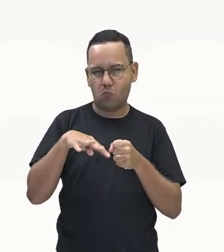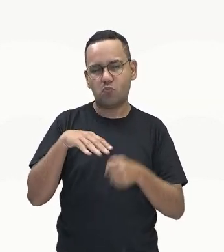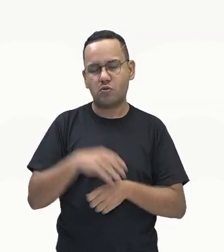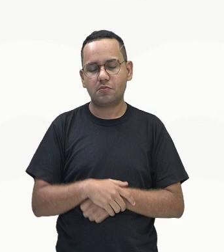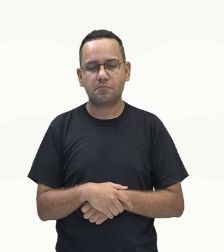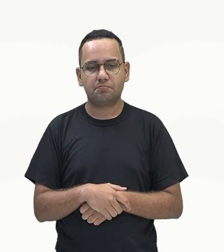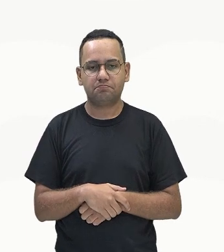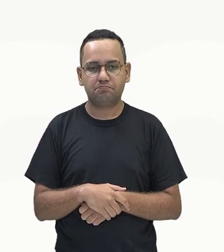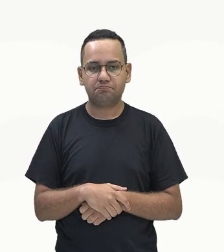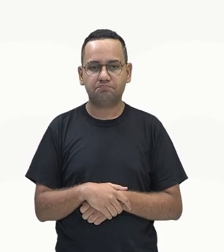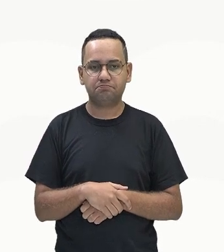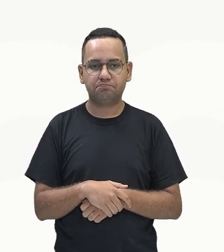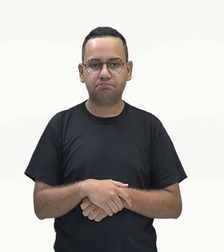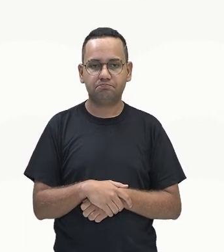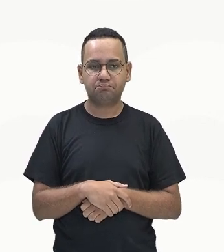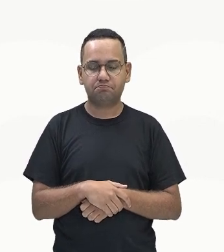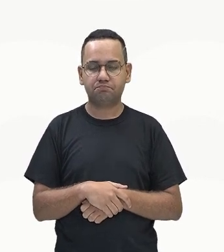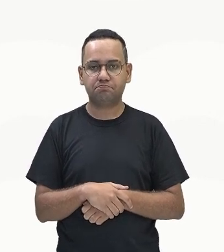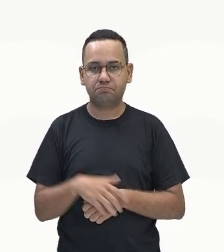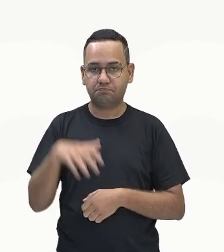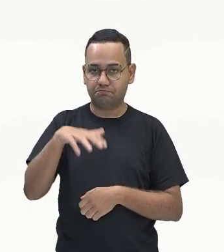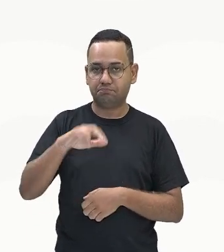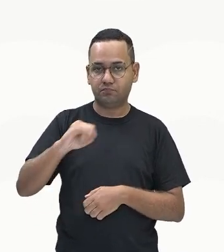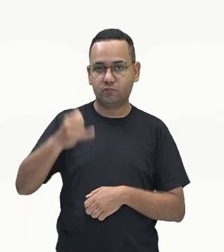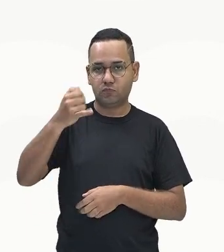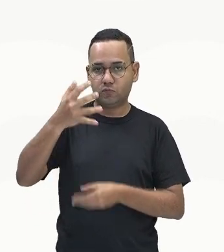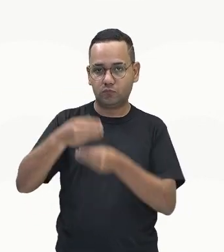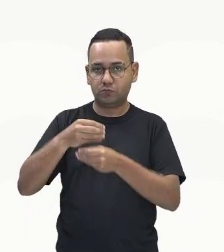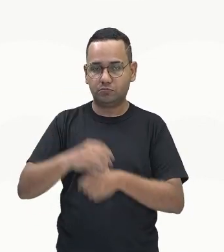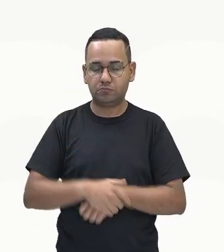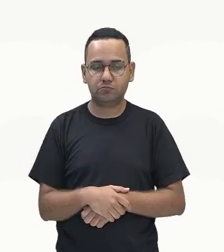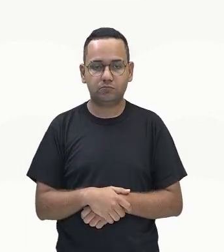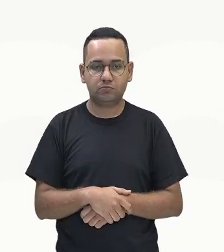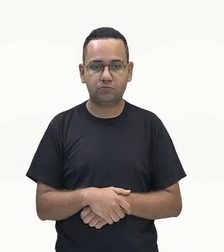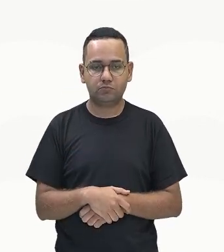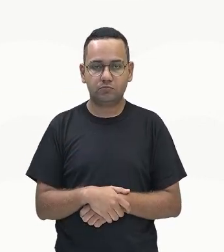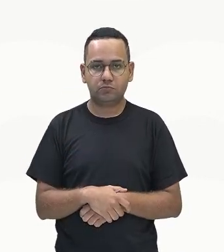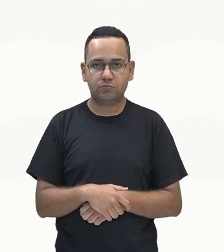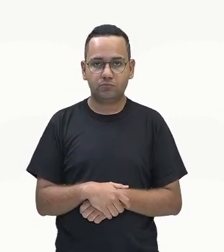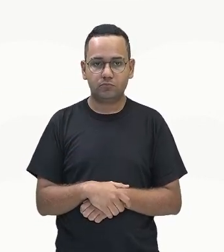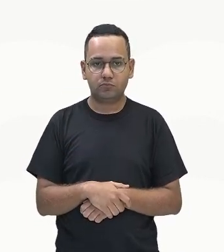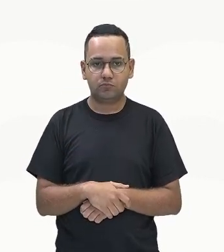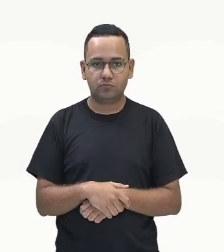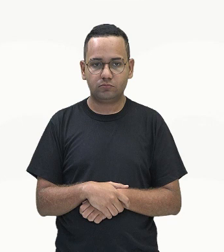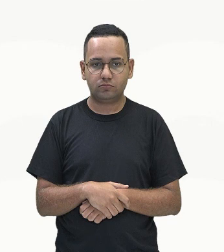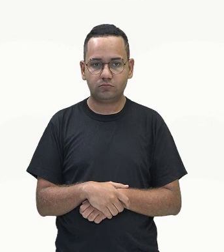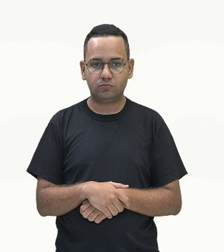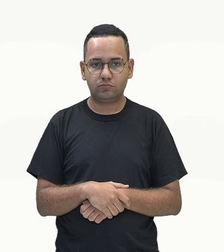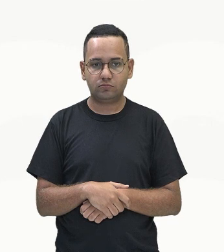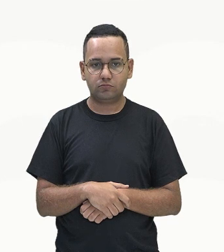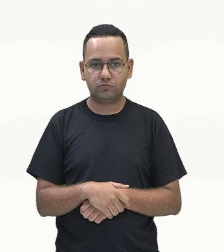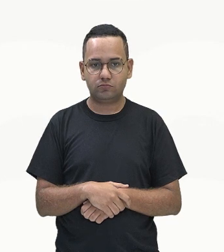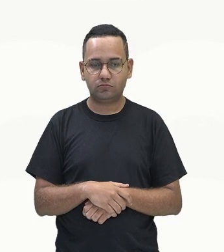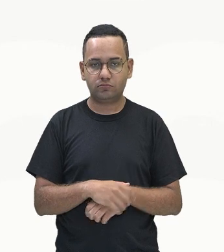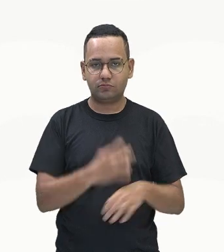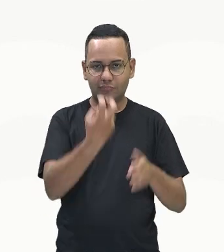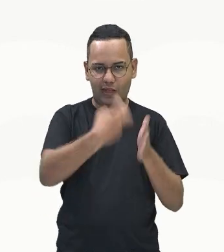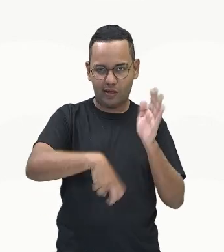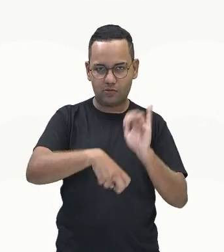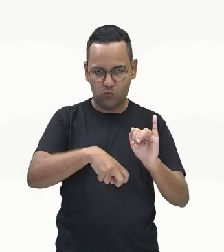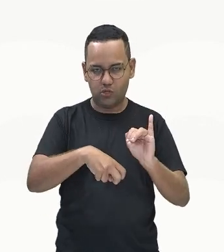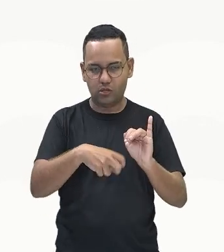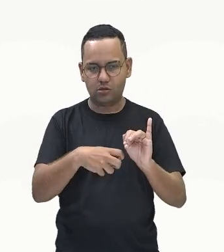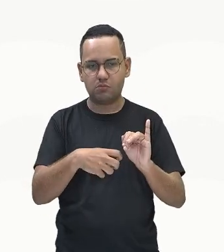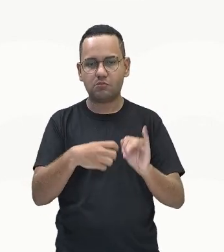em cima do juros compostos. Então, destacando para você aí, 30%, que é justamente o valor que